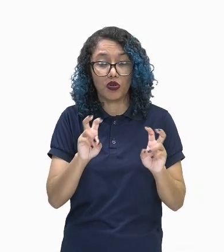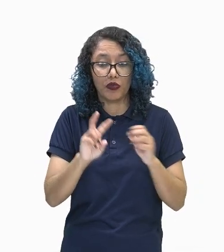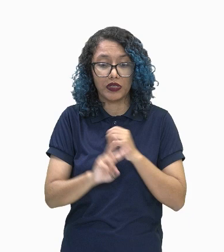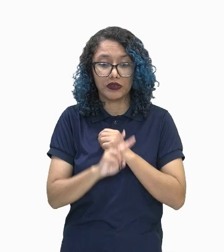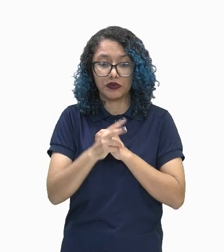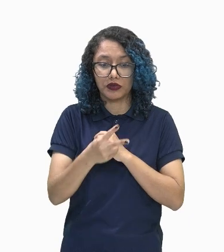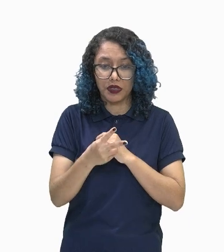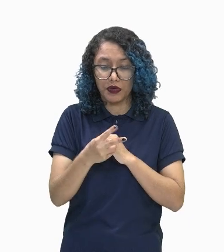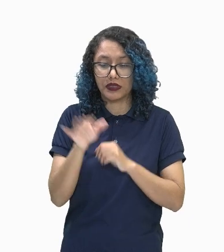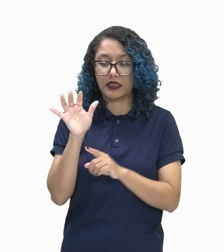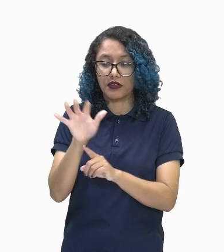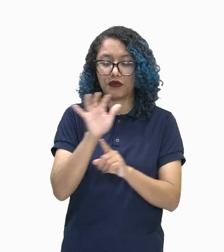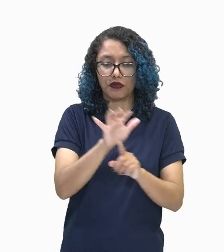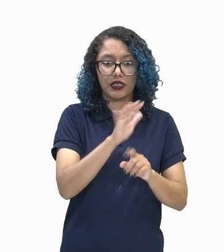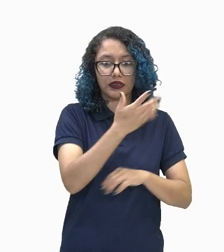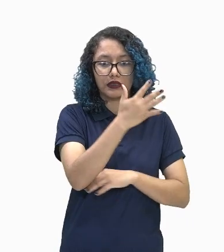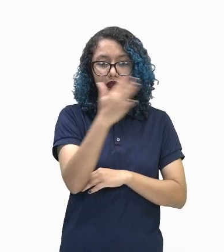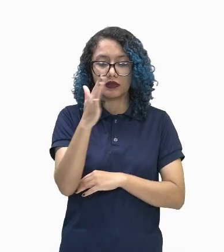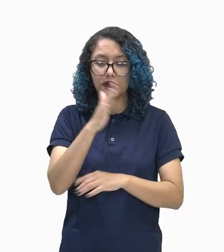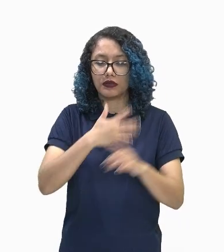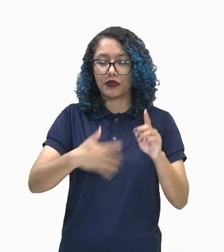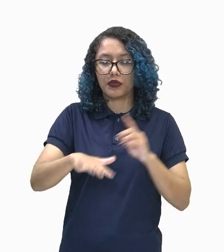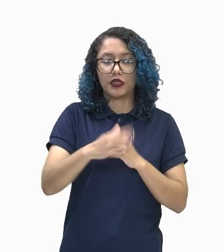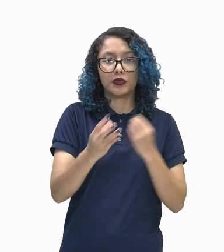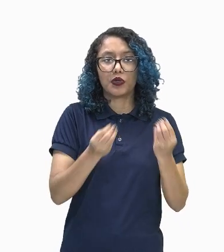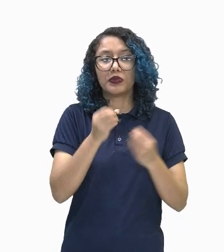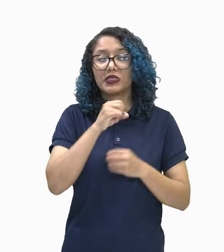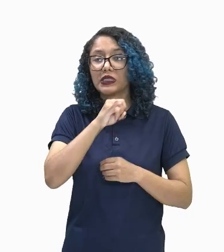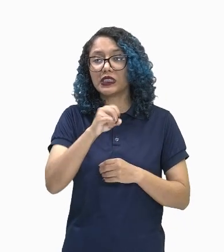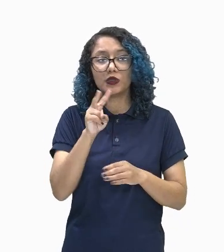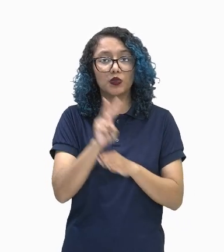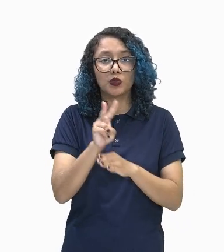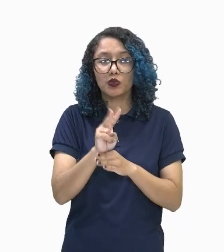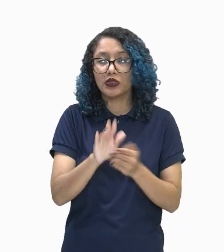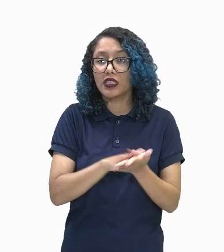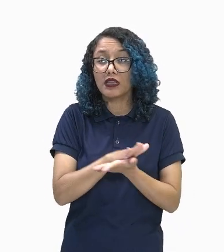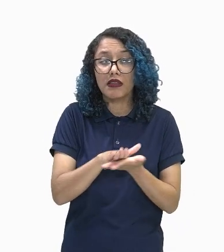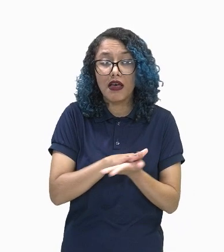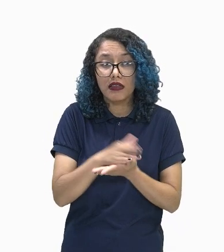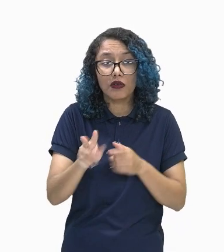ambiente quando não se cuida desse bem precioso.